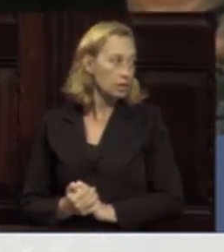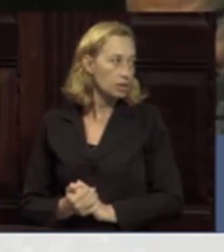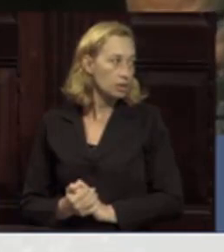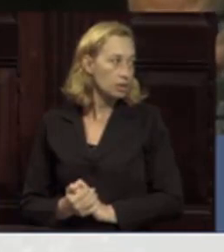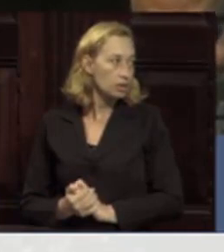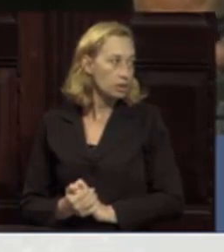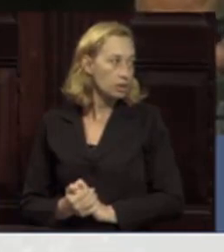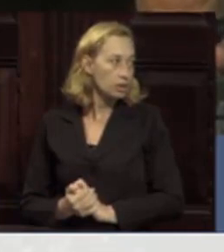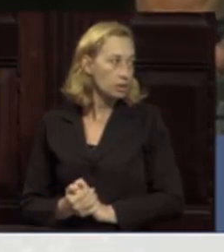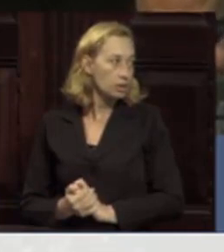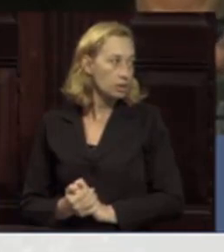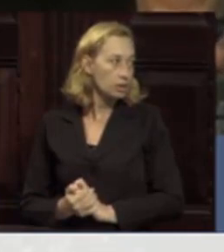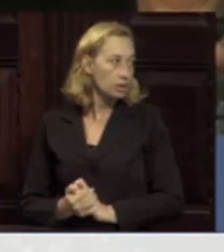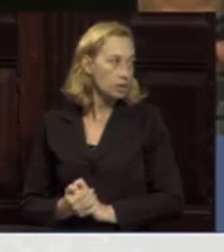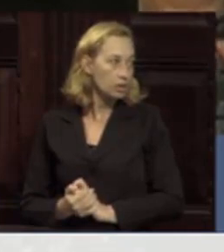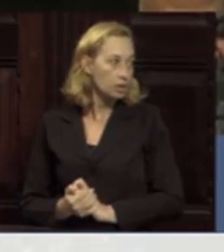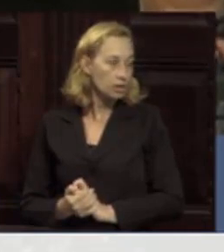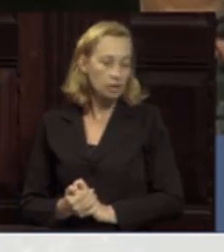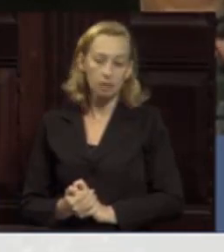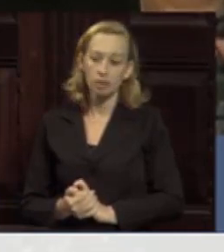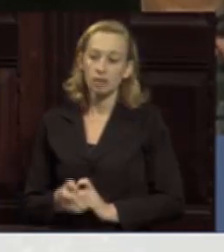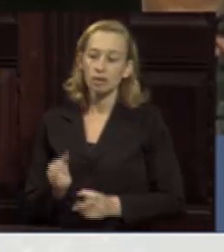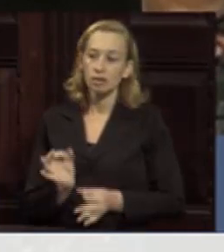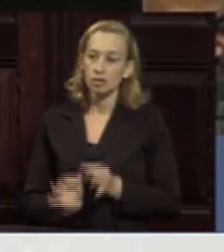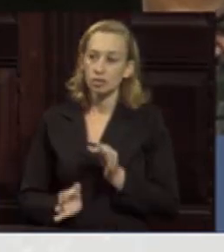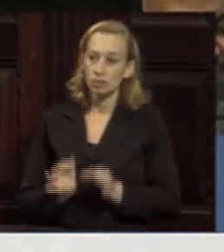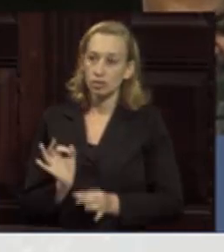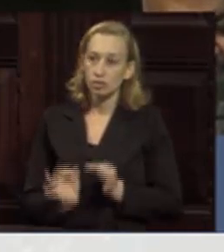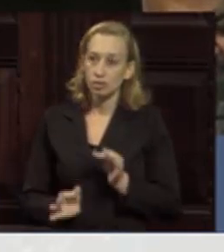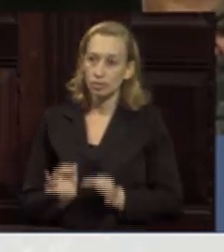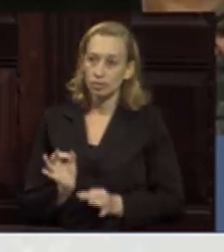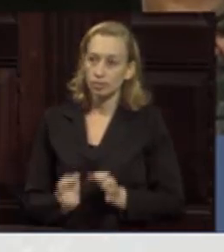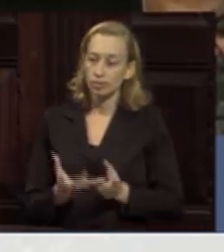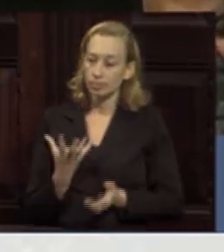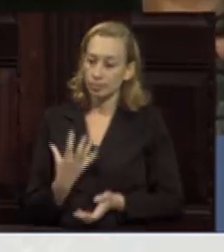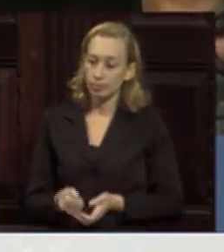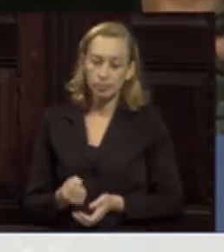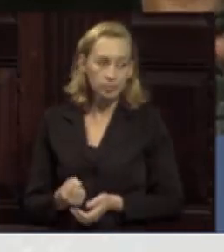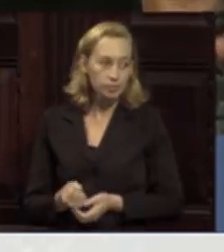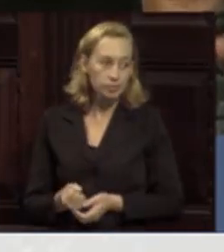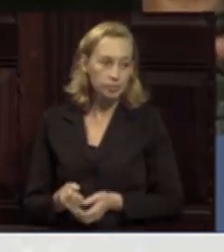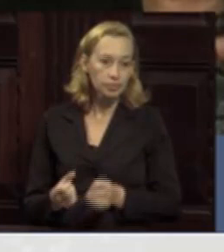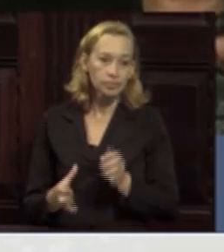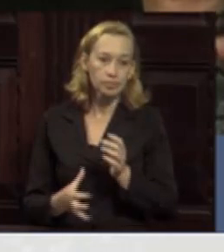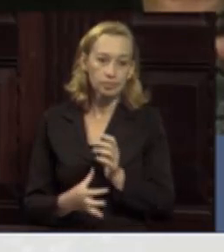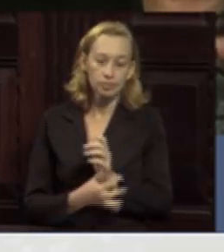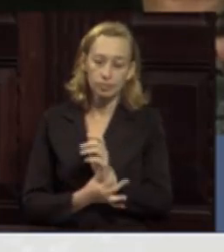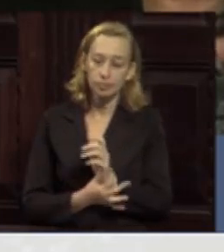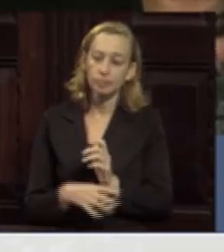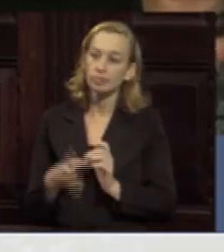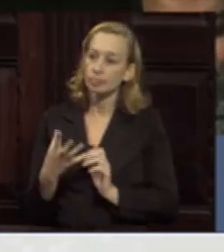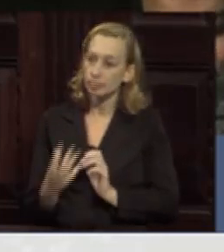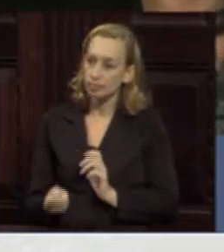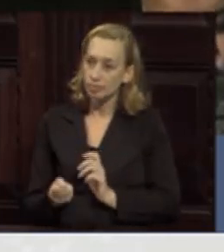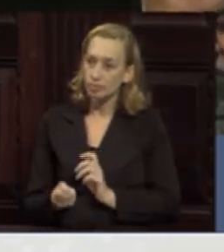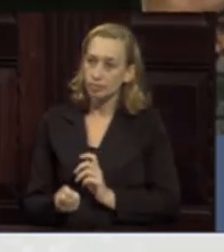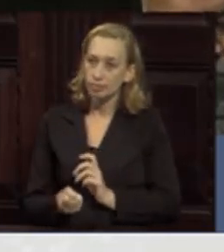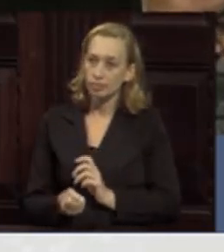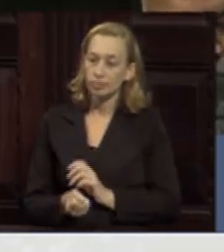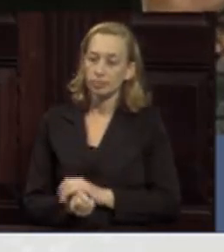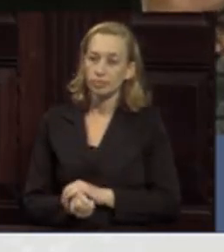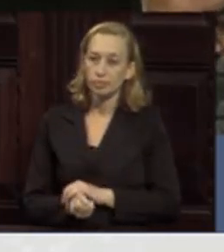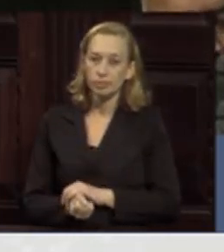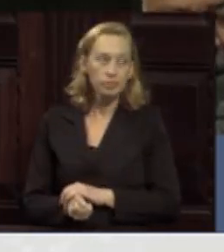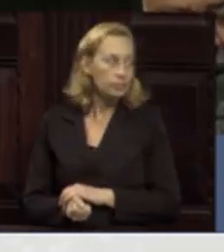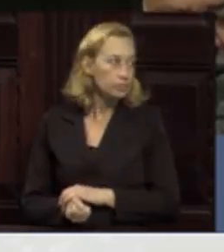Parecer as emendas de plenário. Da Comissão de Justiça, favorável. Segurança e Assuntos de Polícia, favorável. De Orçamento,